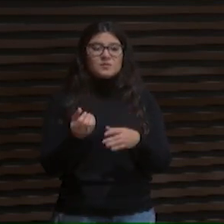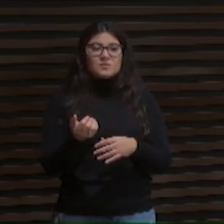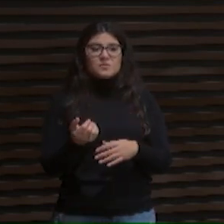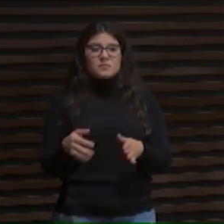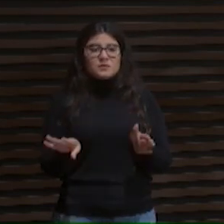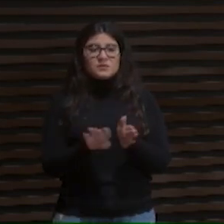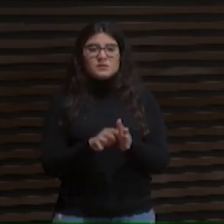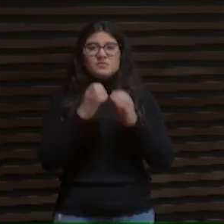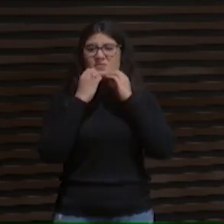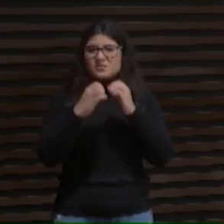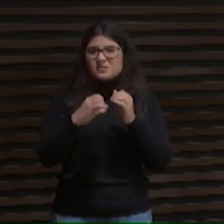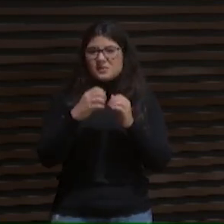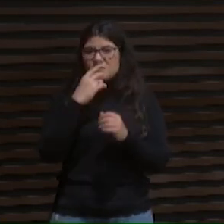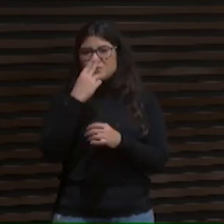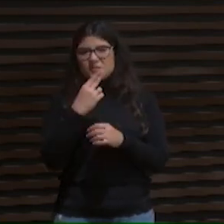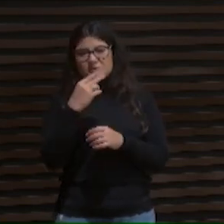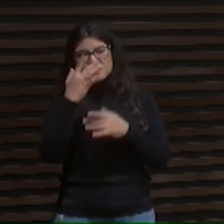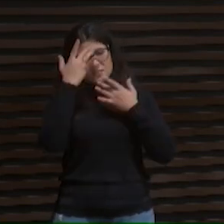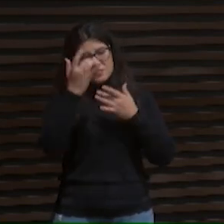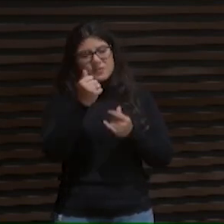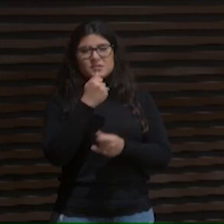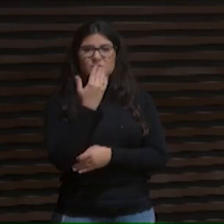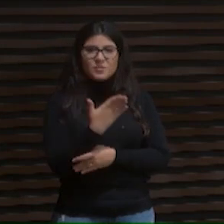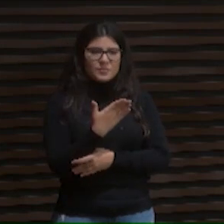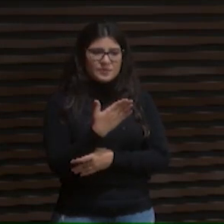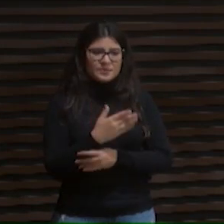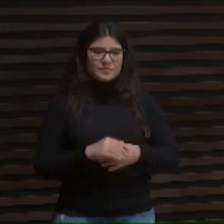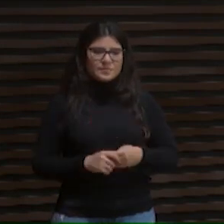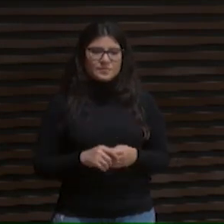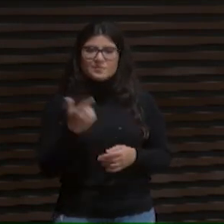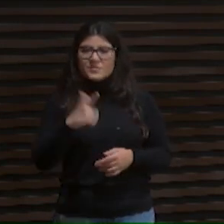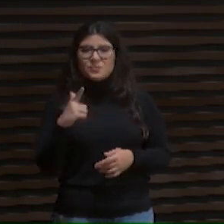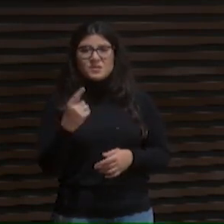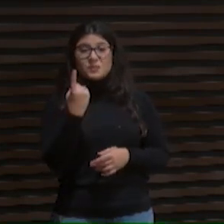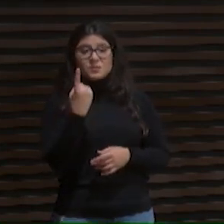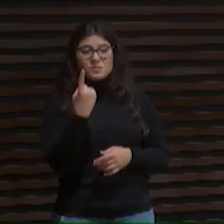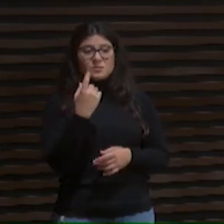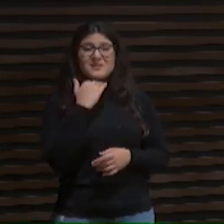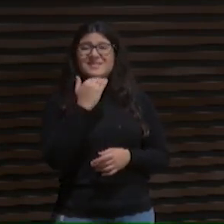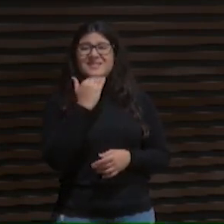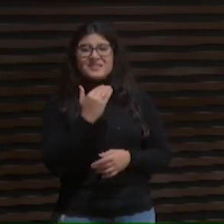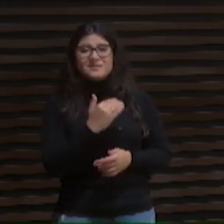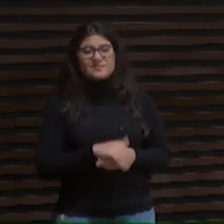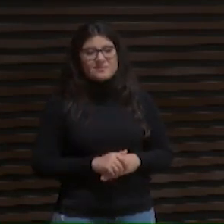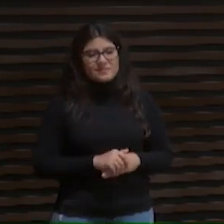honesto e que é forte e que é bom. Não há um sequer.